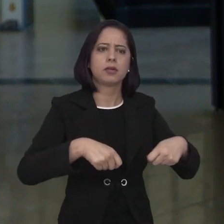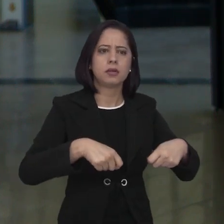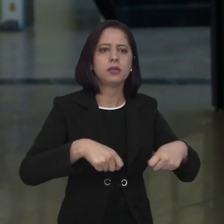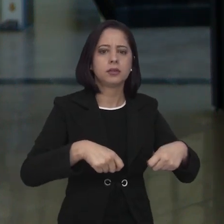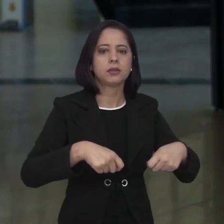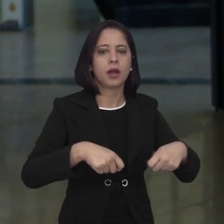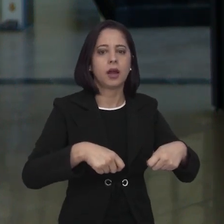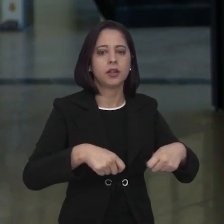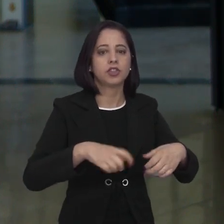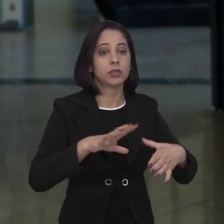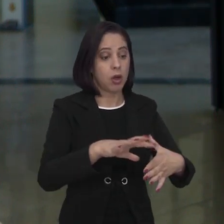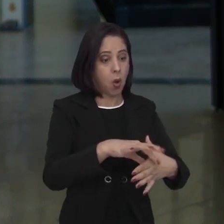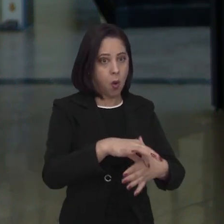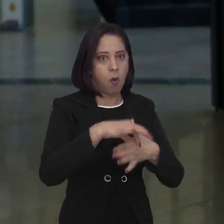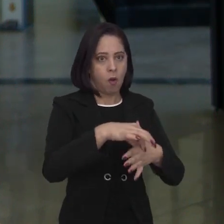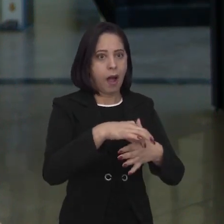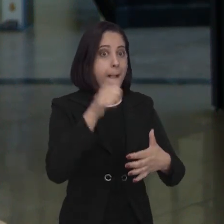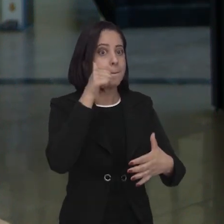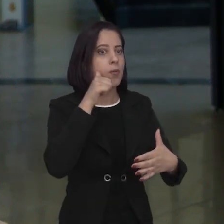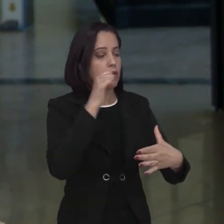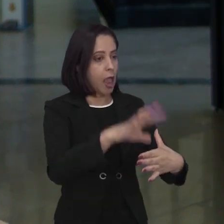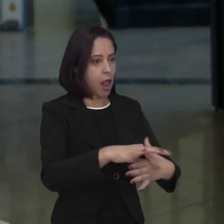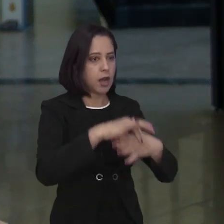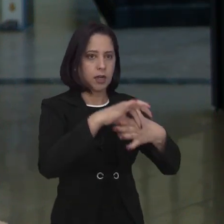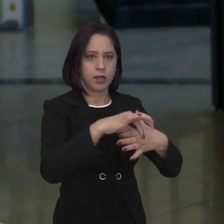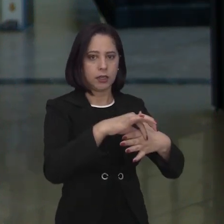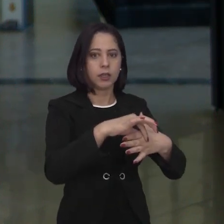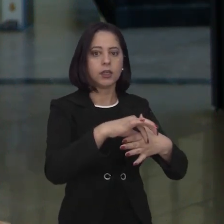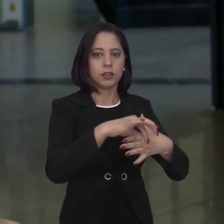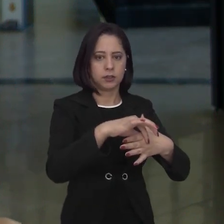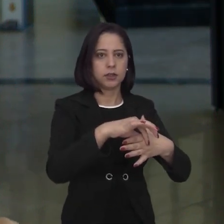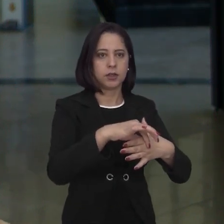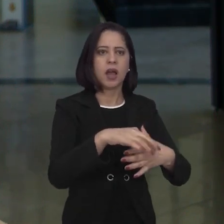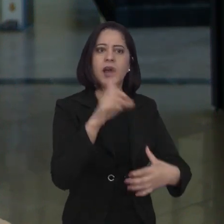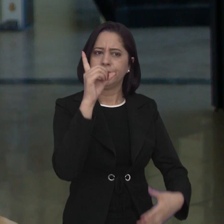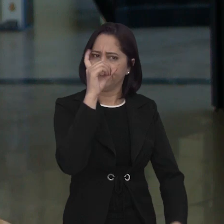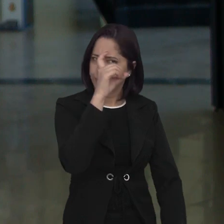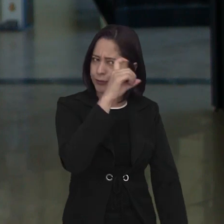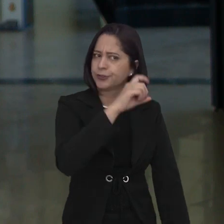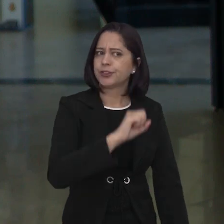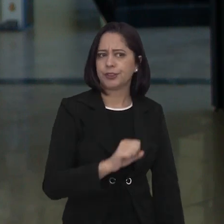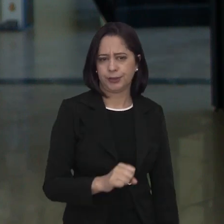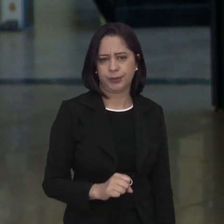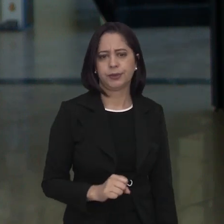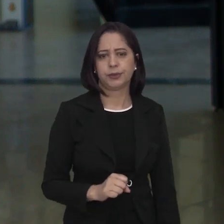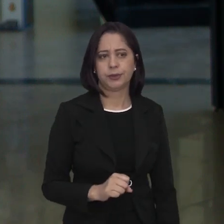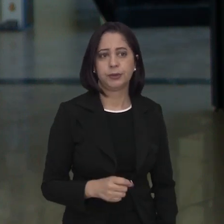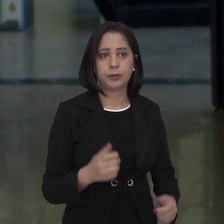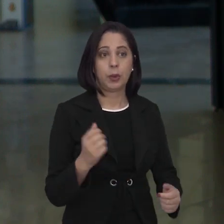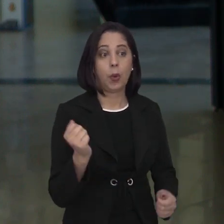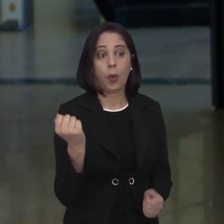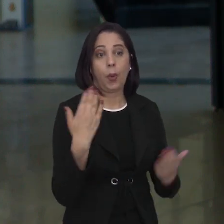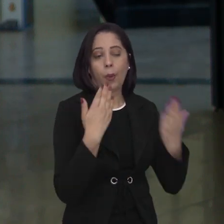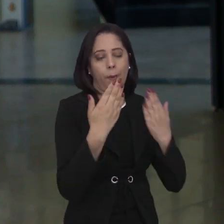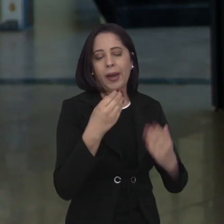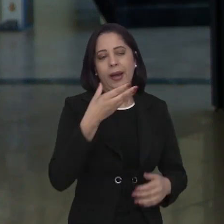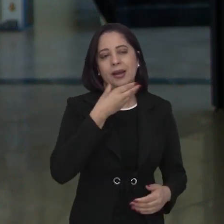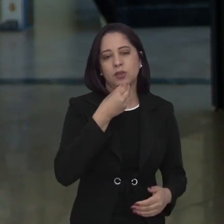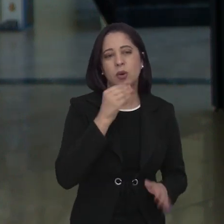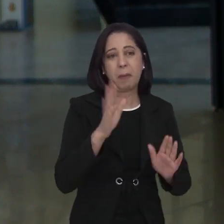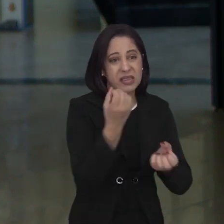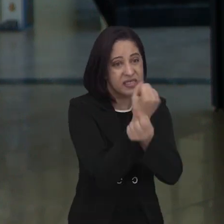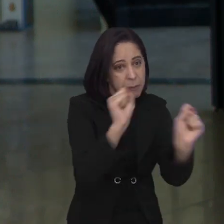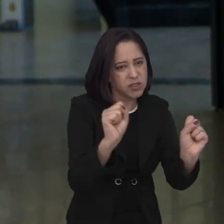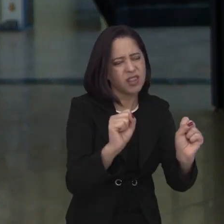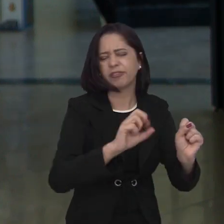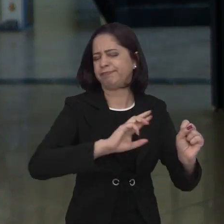meu negócio. Então, liderar essa parte, você ter essa credibilidade, por ser mulher já é um pouco mais difícil do que para homem. Né? Mas não é impossível